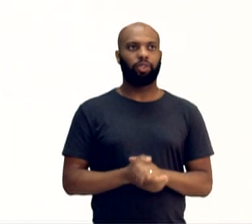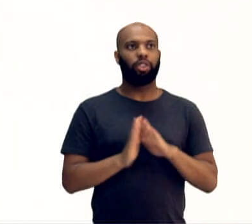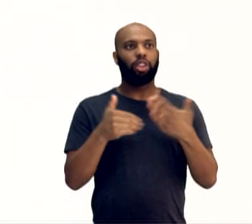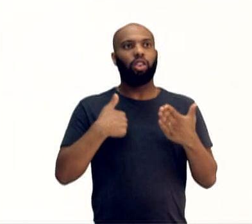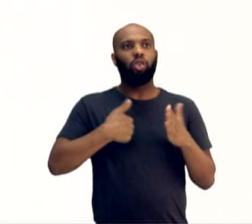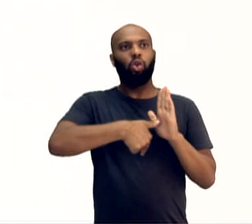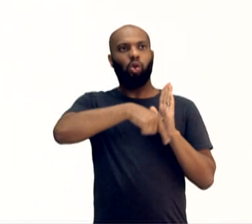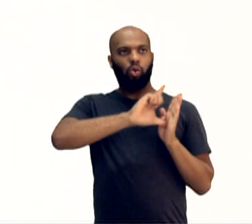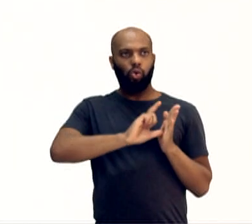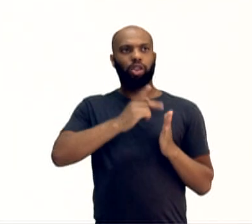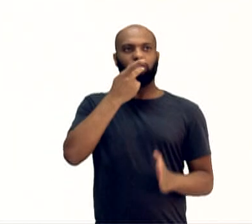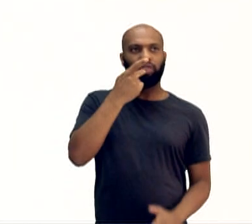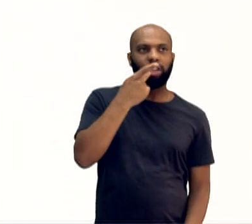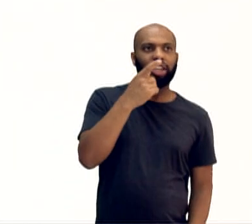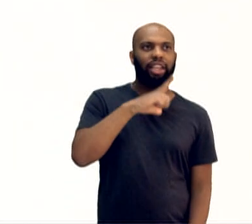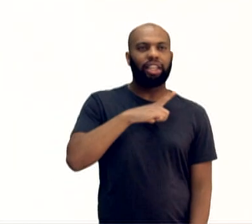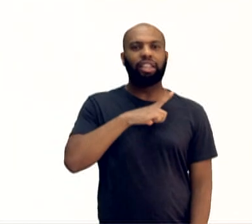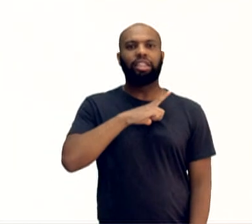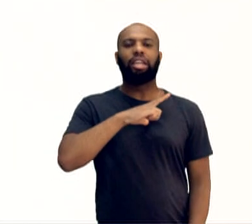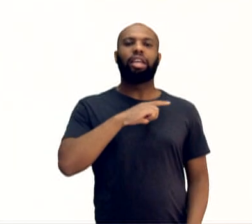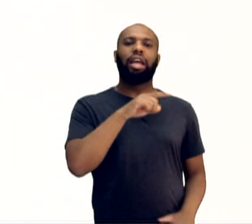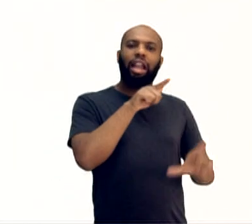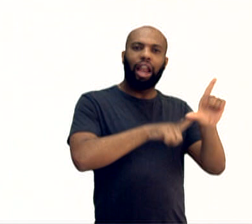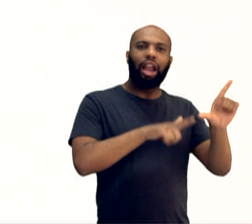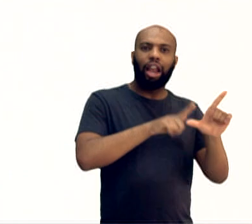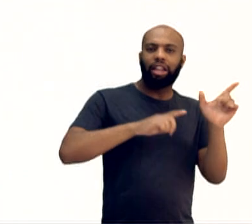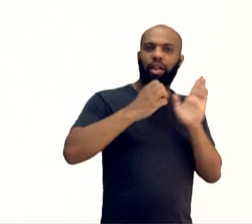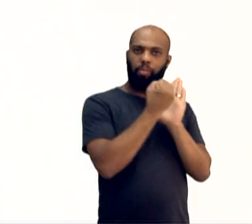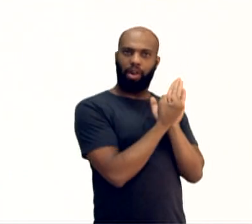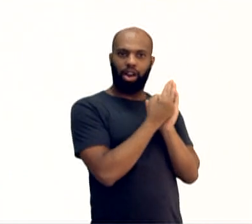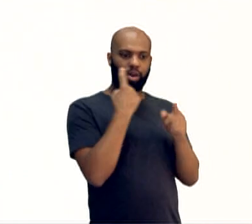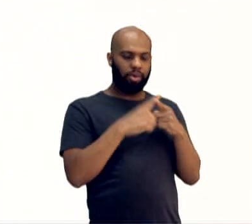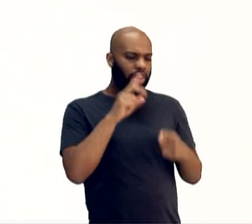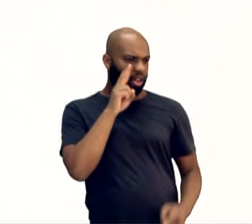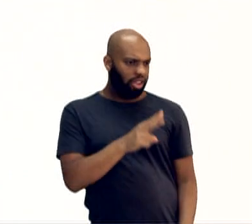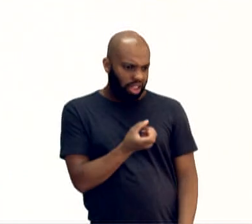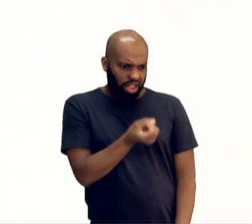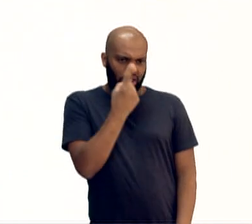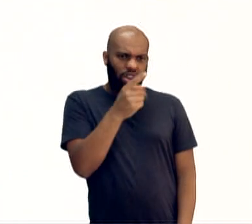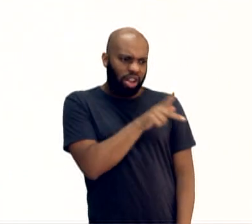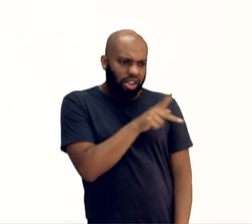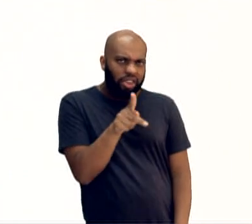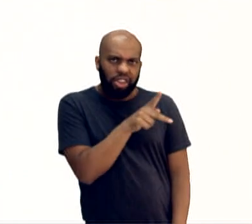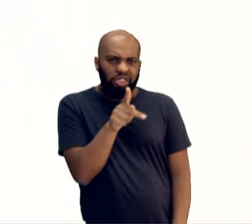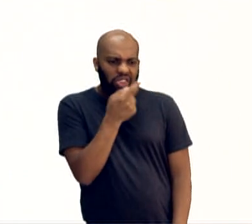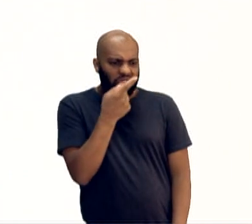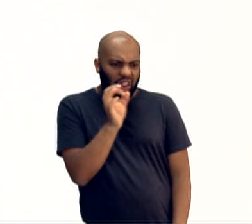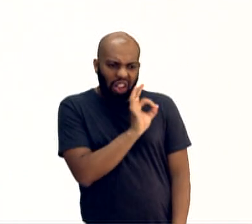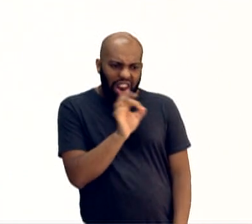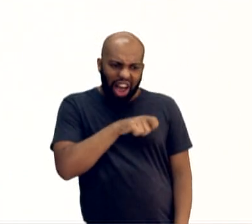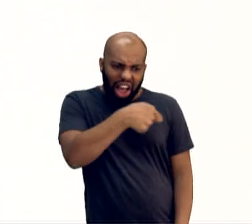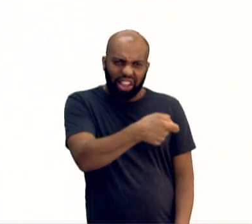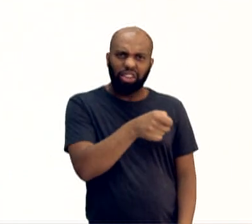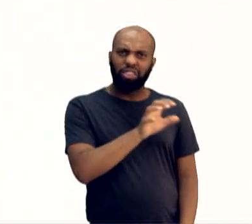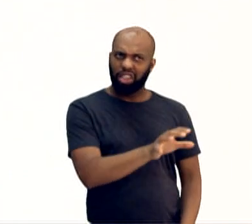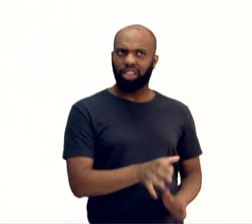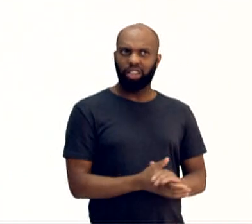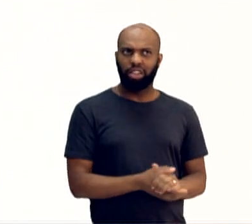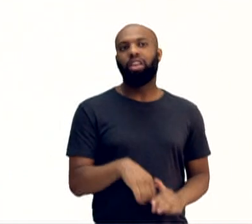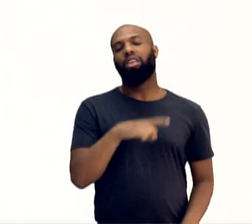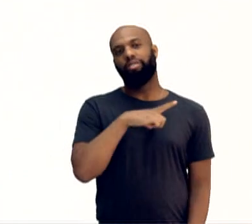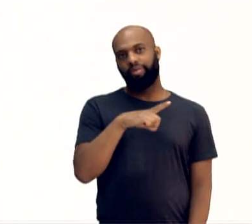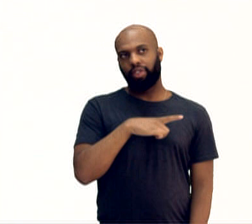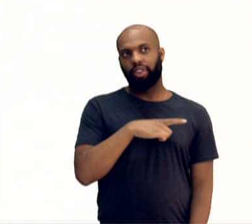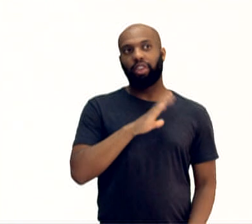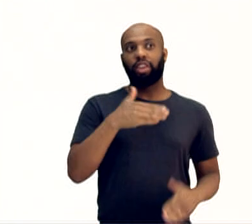no início, né, sempre tem as siglas, né? Isso é importante, porque às vezes o cara vai chegar lá e vai ver, pô, mas o professor Demétrio não falou nada disso, né?